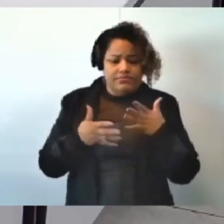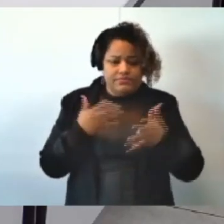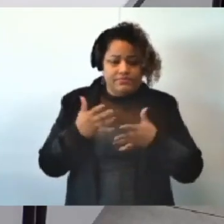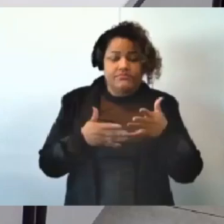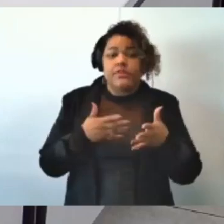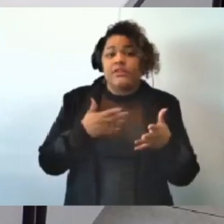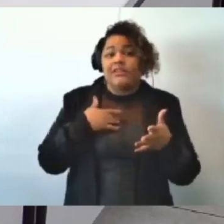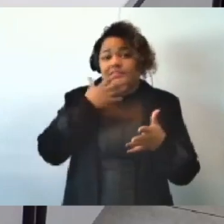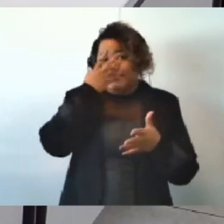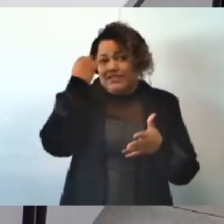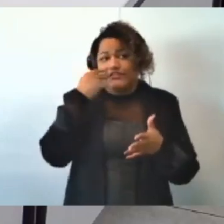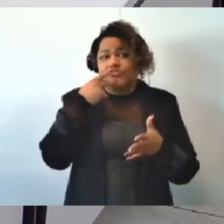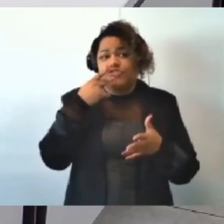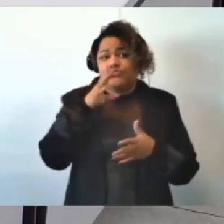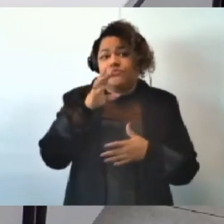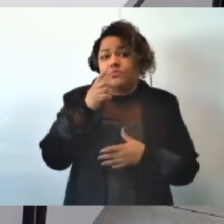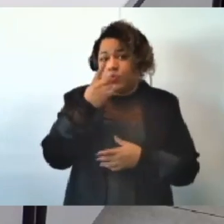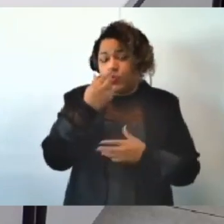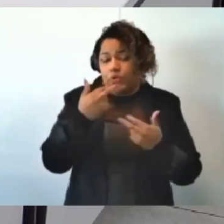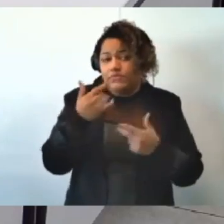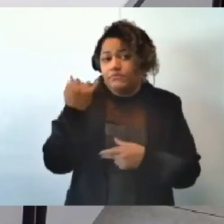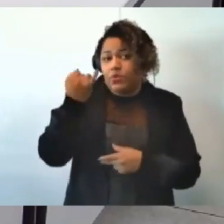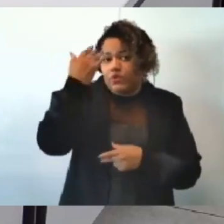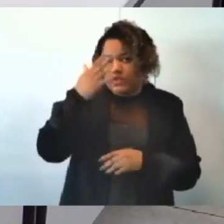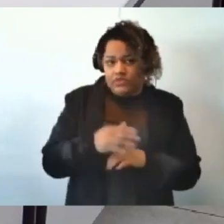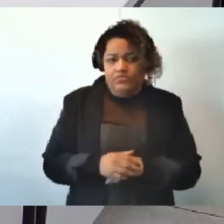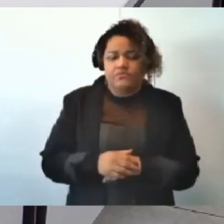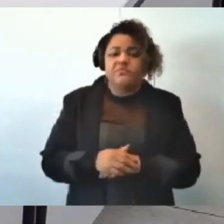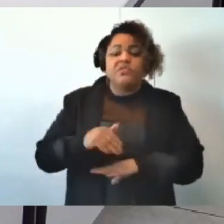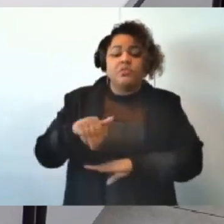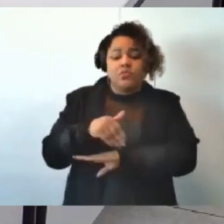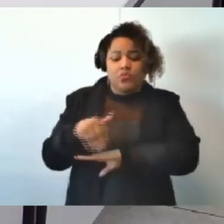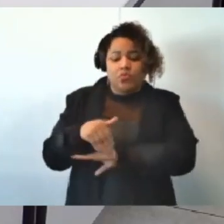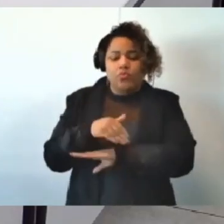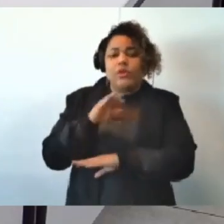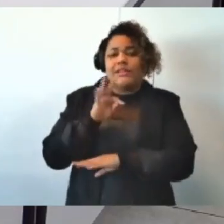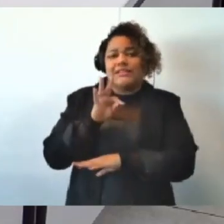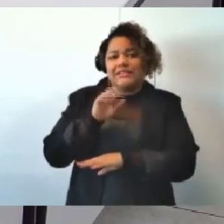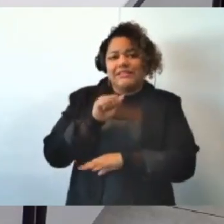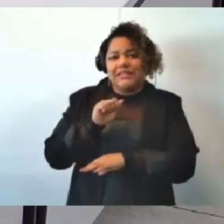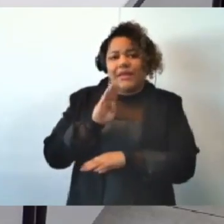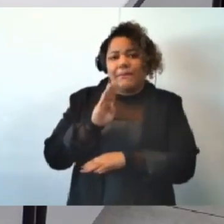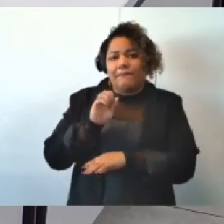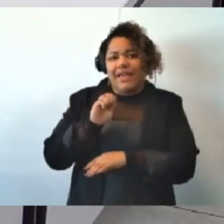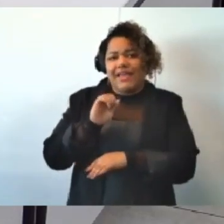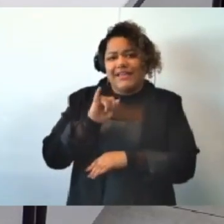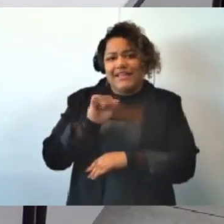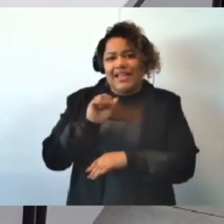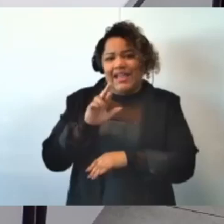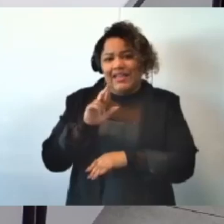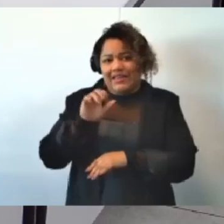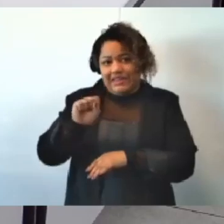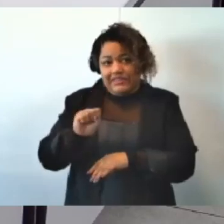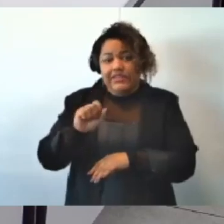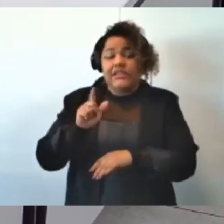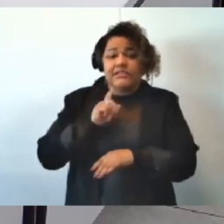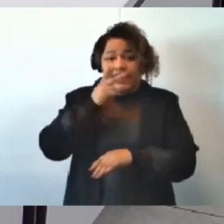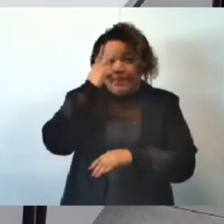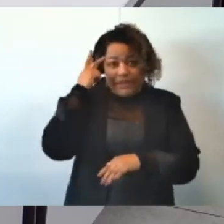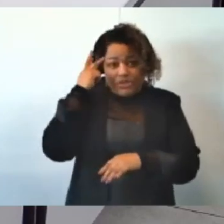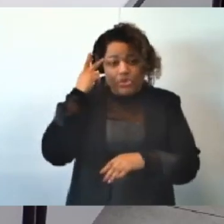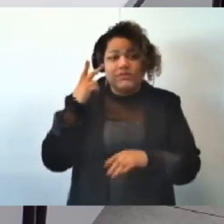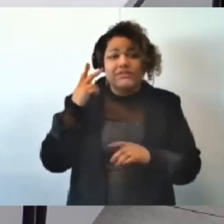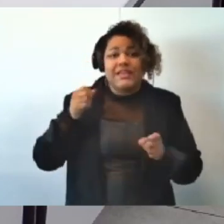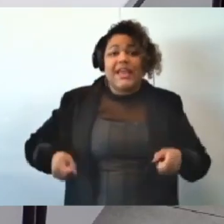É o seguinte, que a Rua Tabaiares, ela hoje tem cadeirantes na Rua Sapucaí, por exemplo, tem pessoas que não podem sair, porque o Uber, por